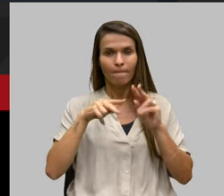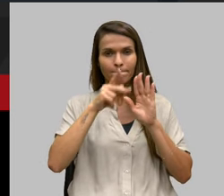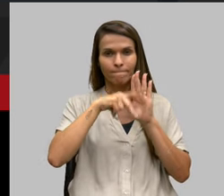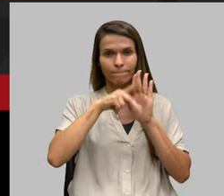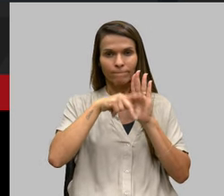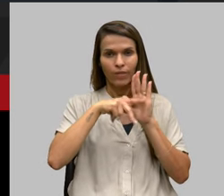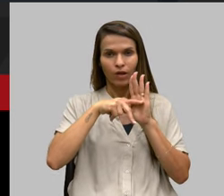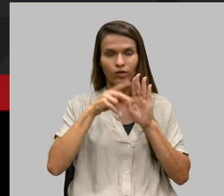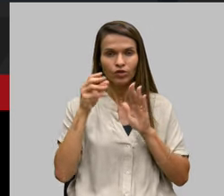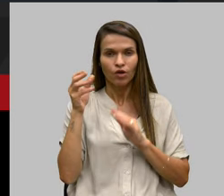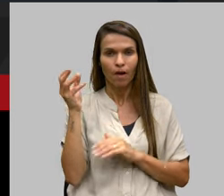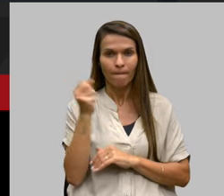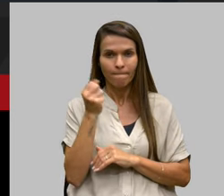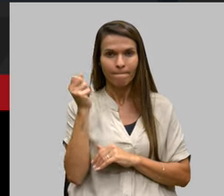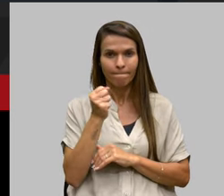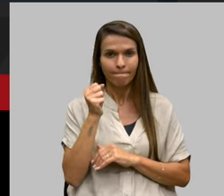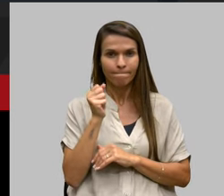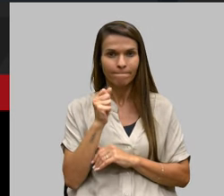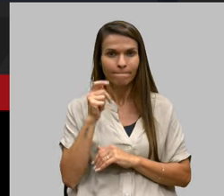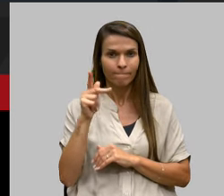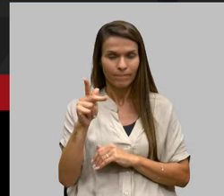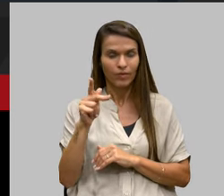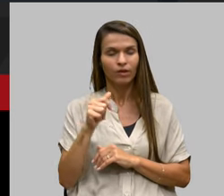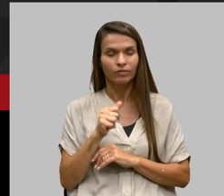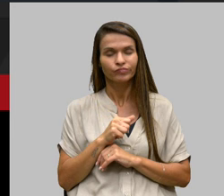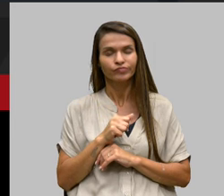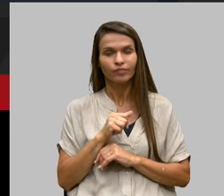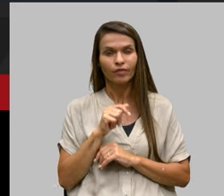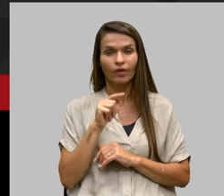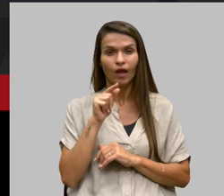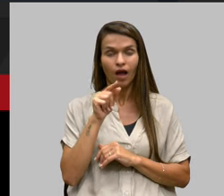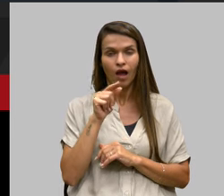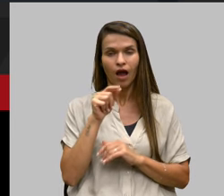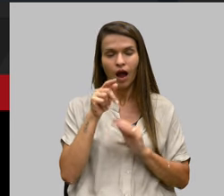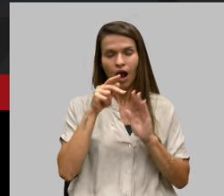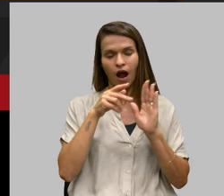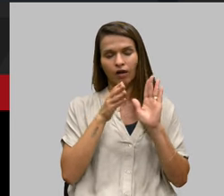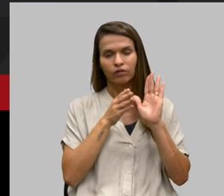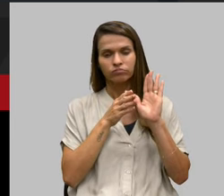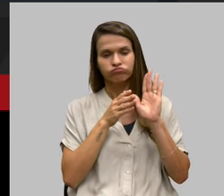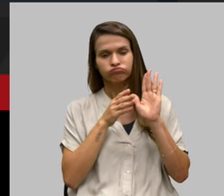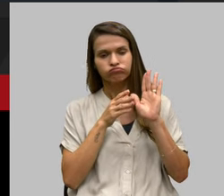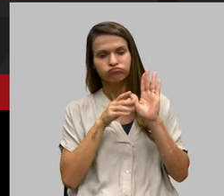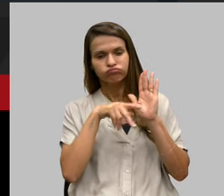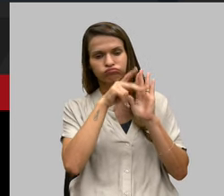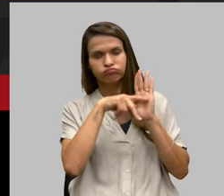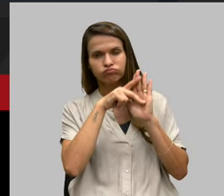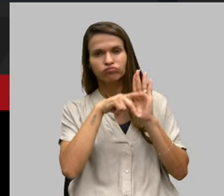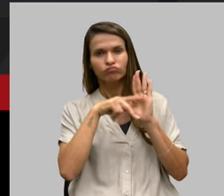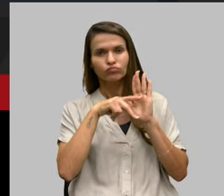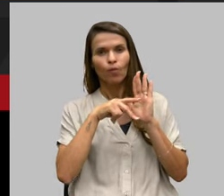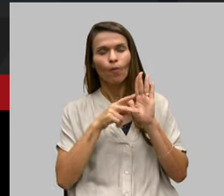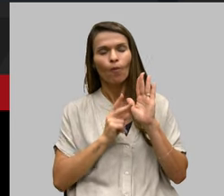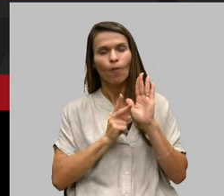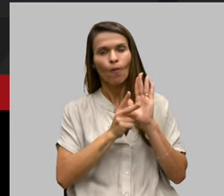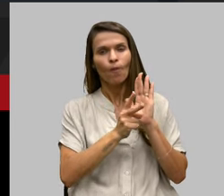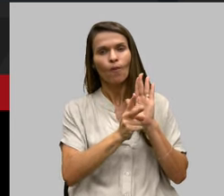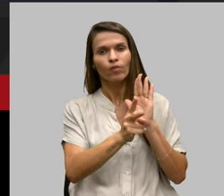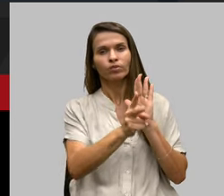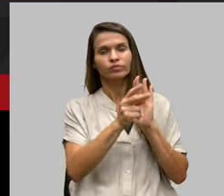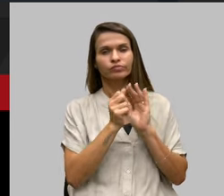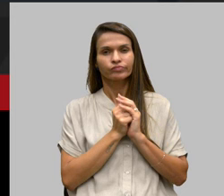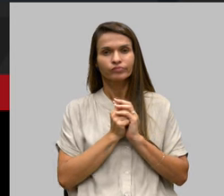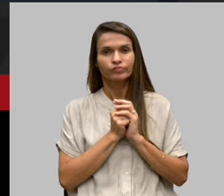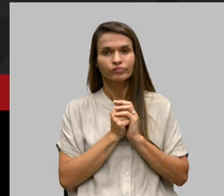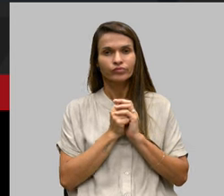dizer numa linguagem mais popular é de que aquele aquele plano ele é sustentável em longo prazo o que acontece é que a gente tem